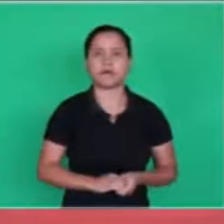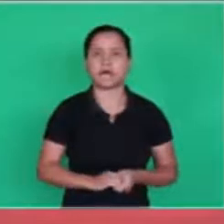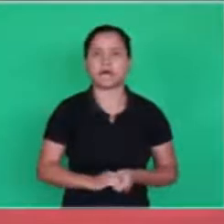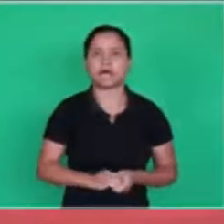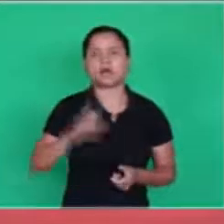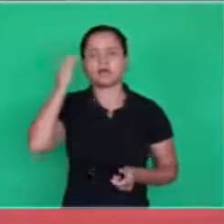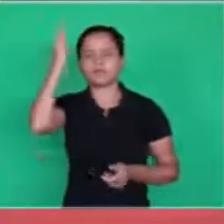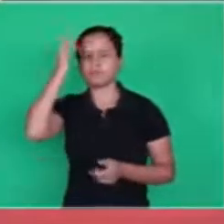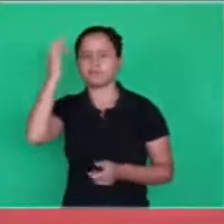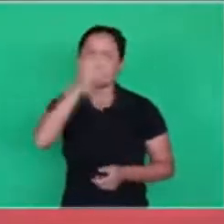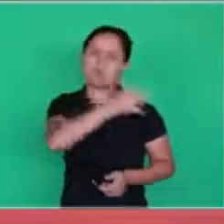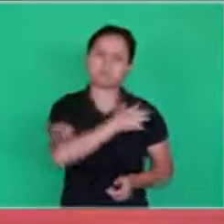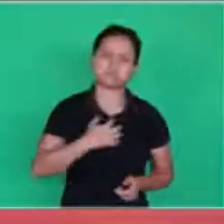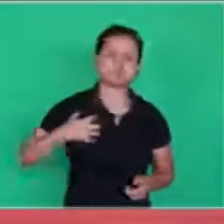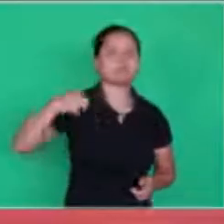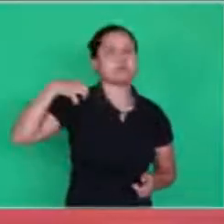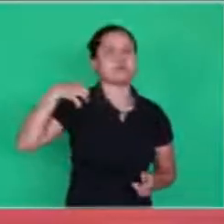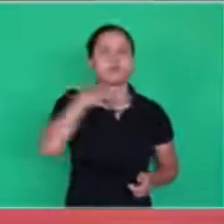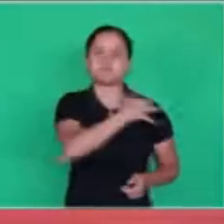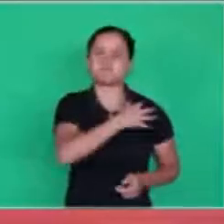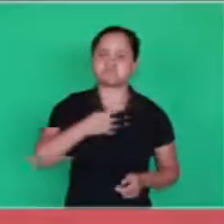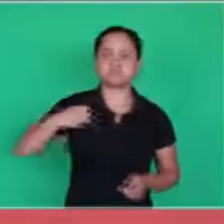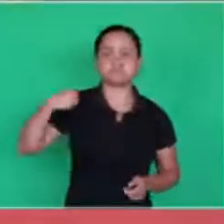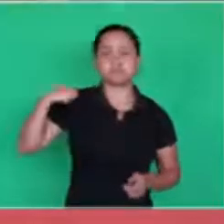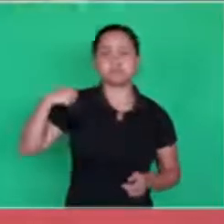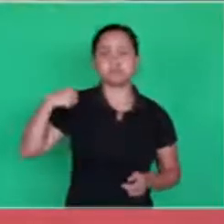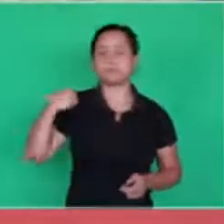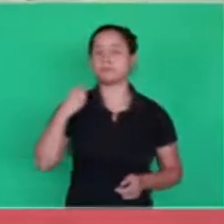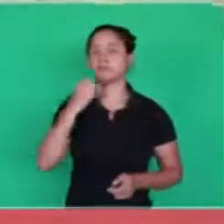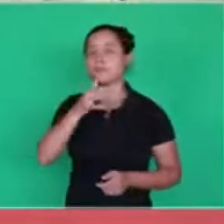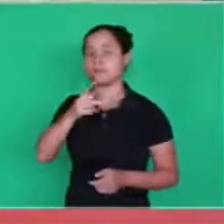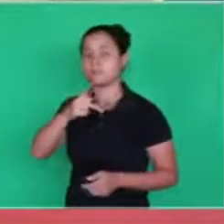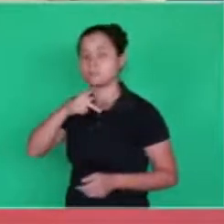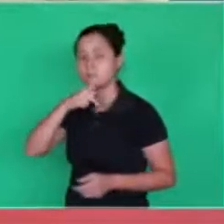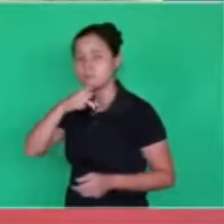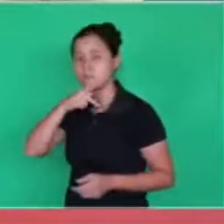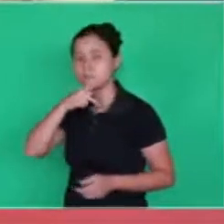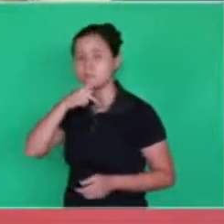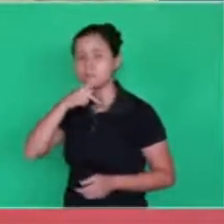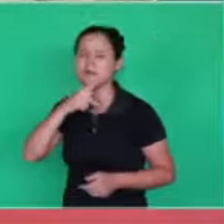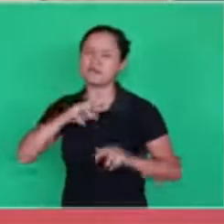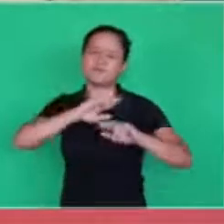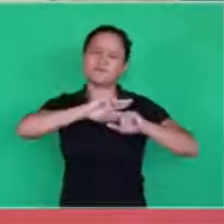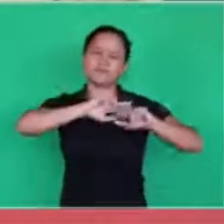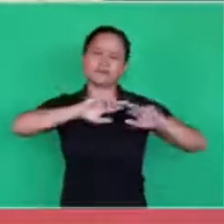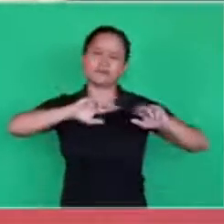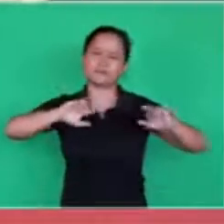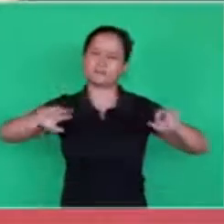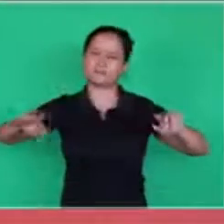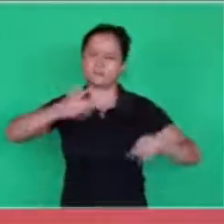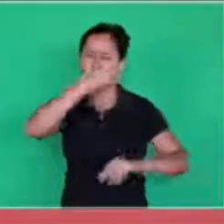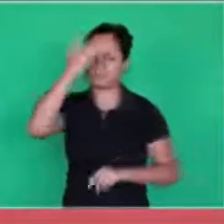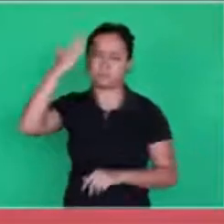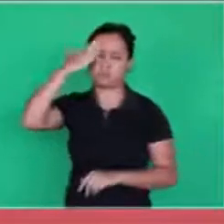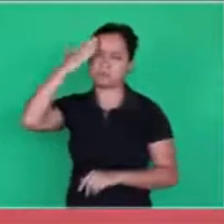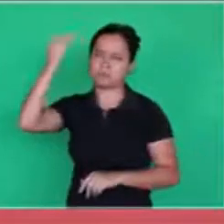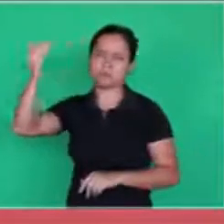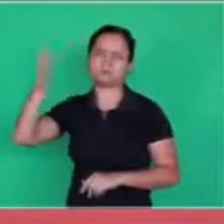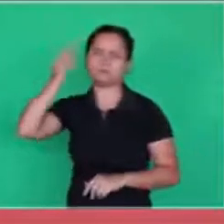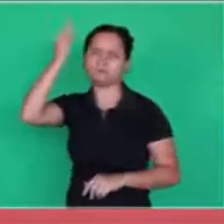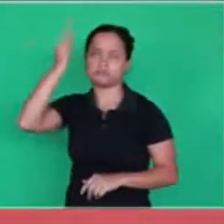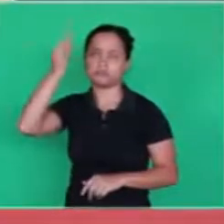de Aristóteles, de Anaximenes, de Pitágoras e Protágoras, não está na Bíblia. Olha